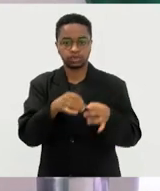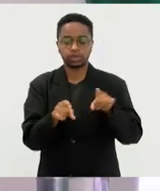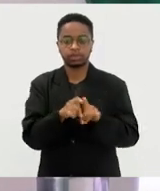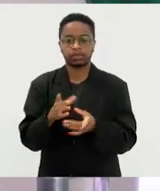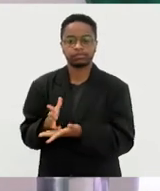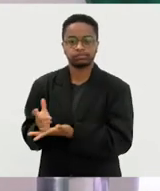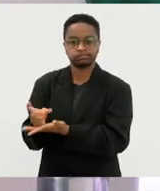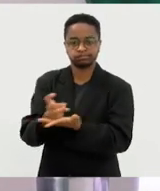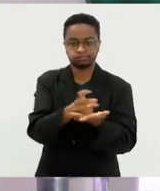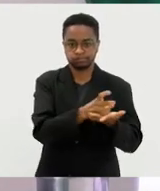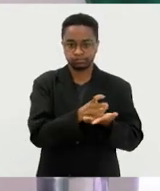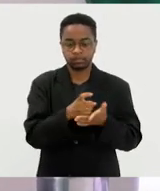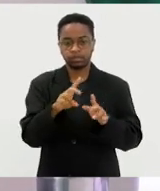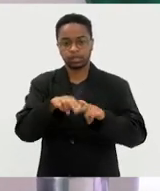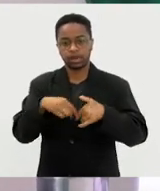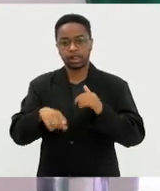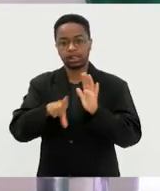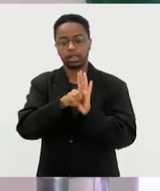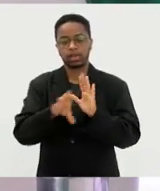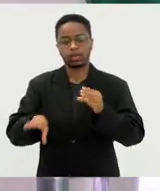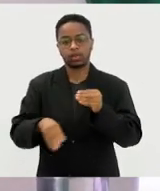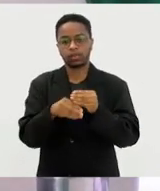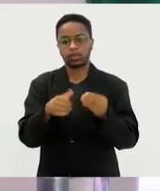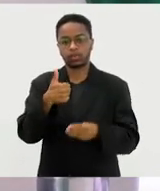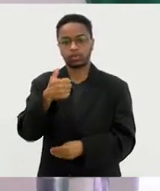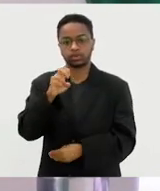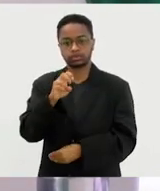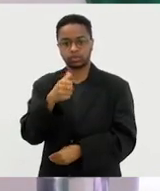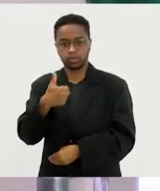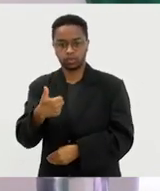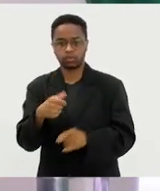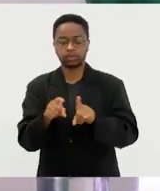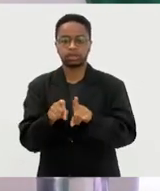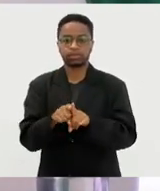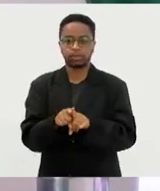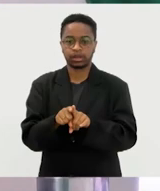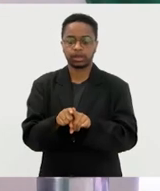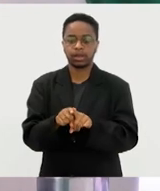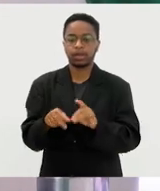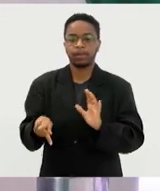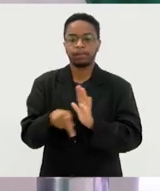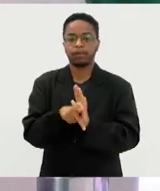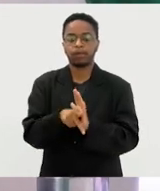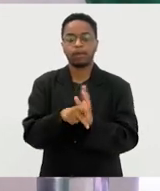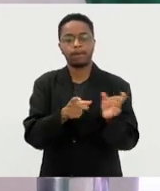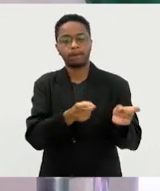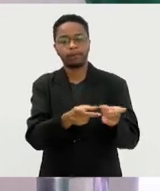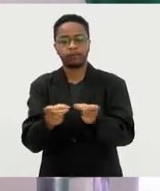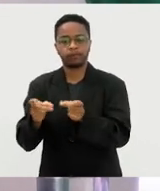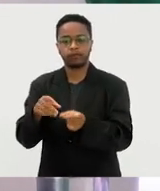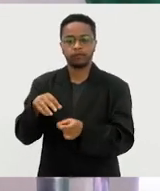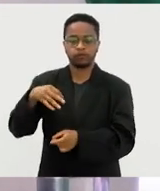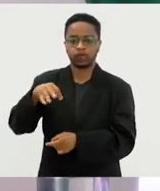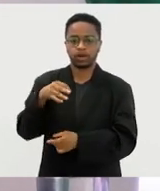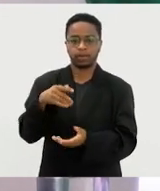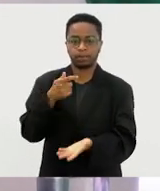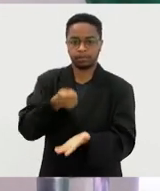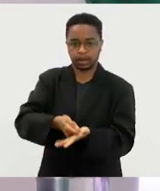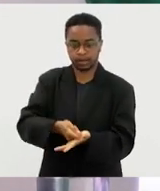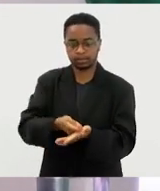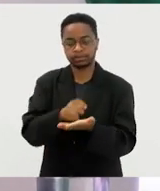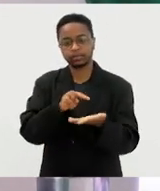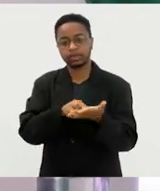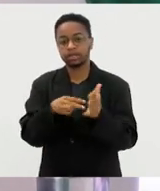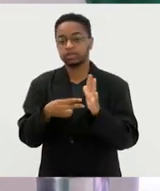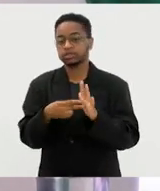tributários da Lei Complementar 151 e também o recurso de leilão da folha de pagamento, isso